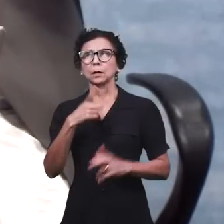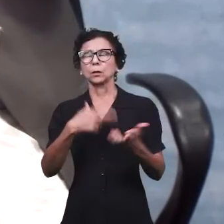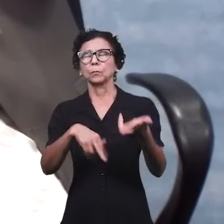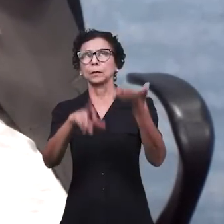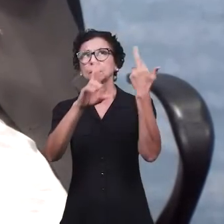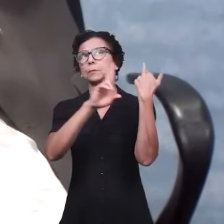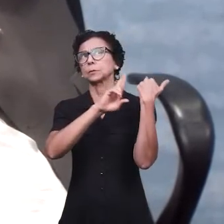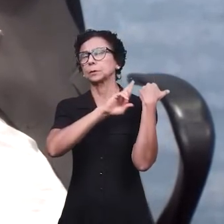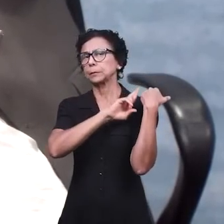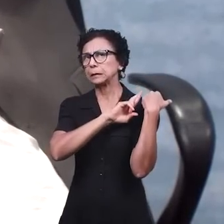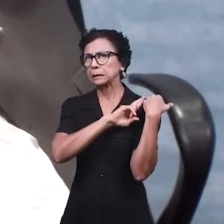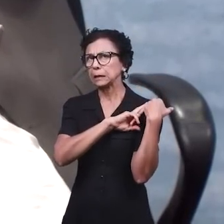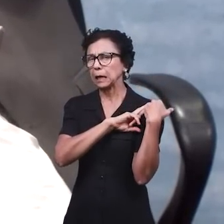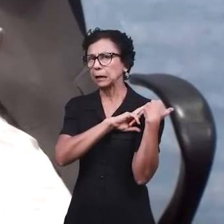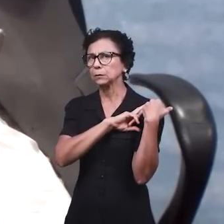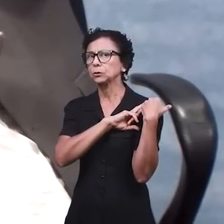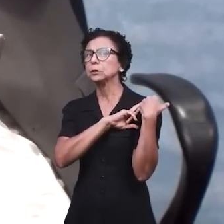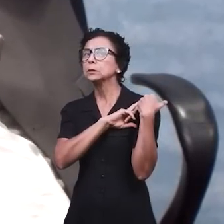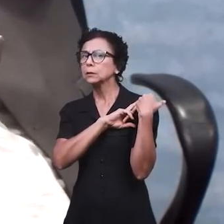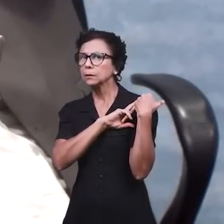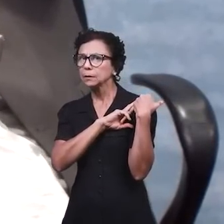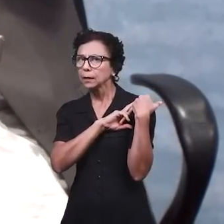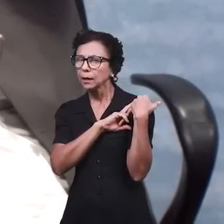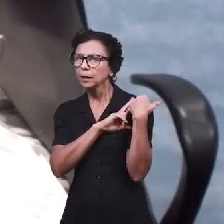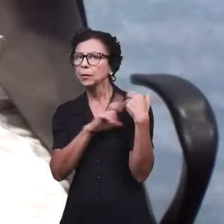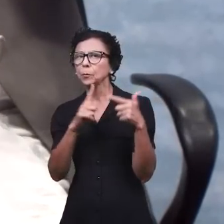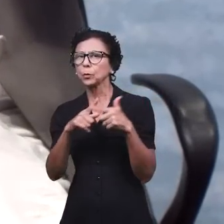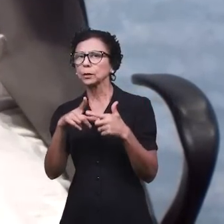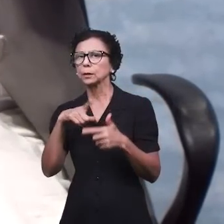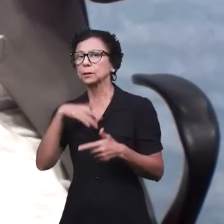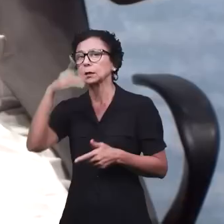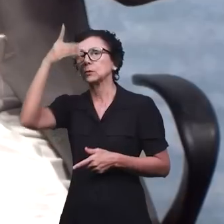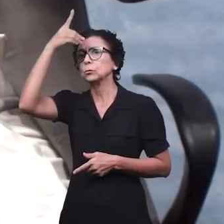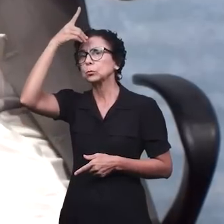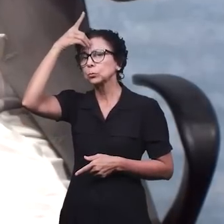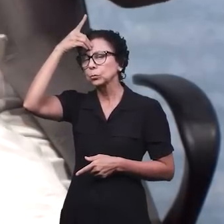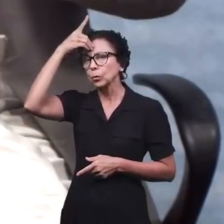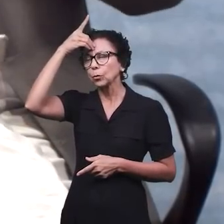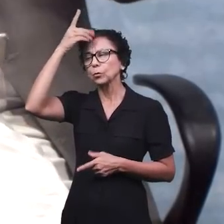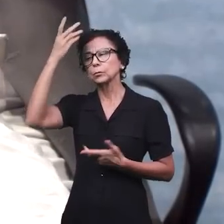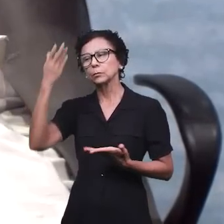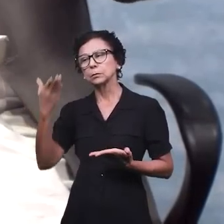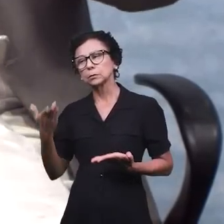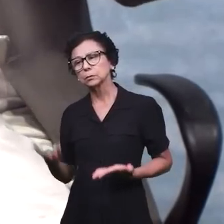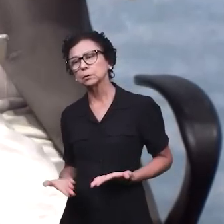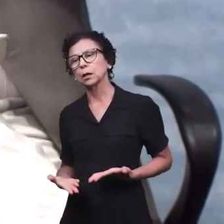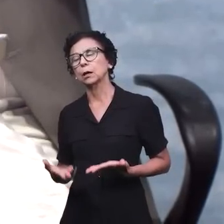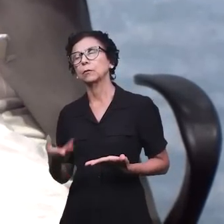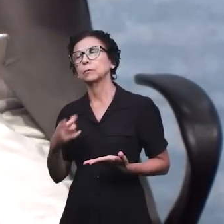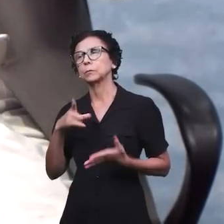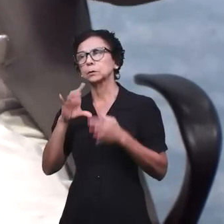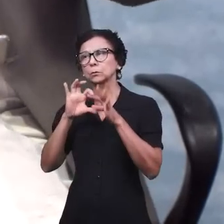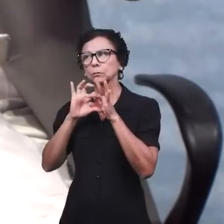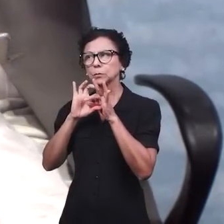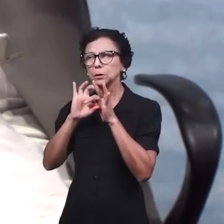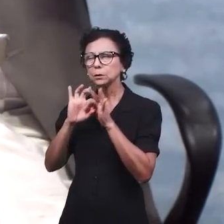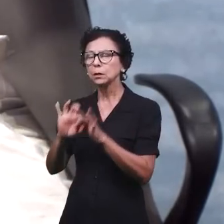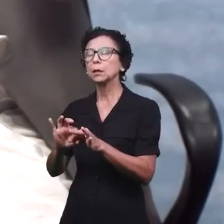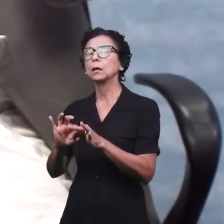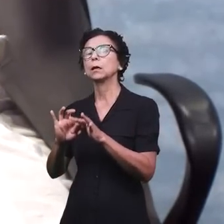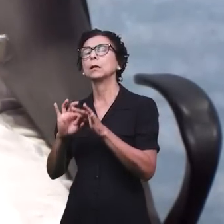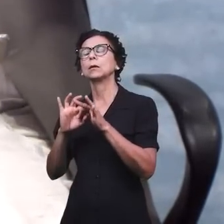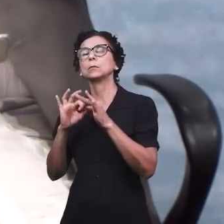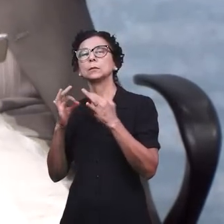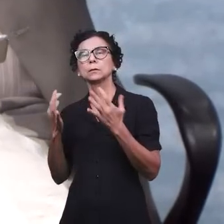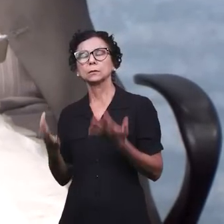buscar mesmo não sendo o dia do meu grupo, não é isso? Claro, Quer dizer, o dom ele é precedido da busca, da comunhão, do preparo, de estar aos